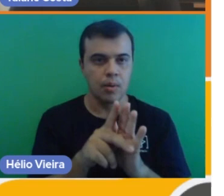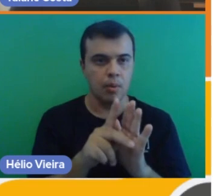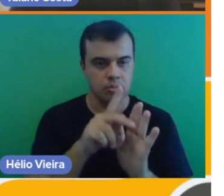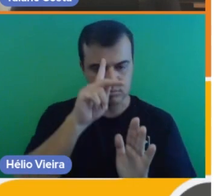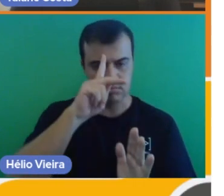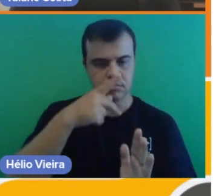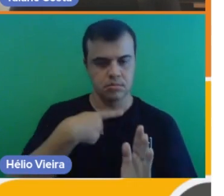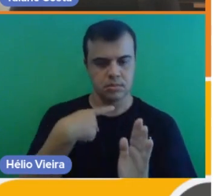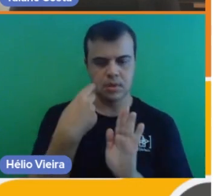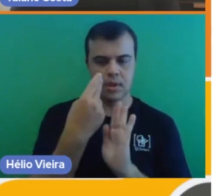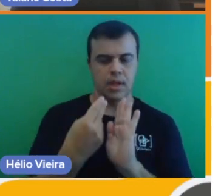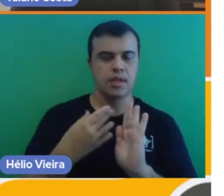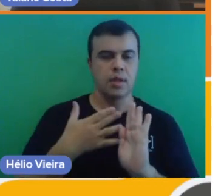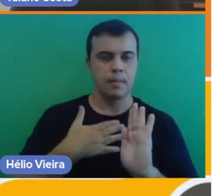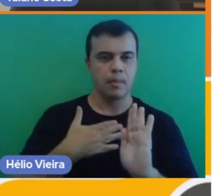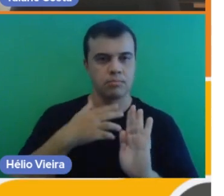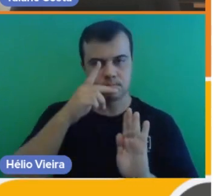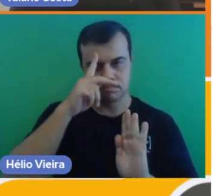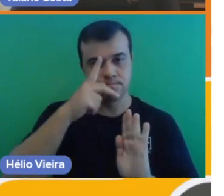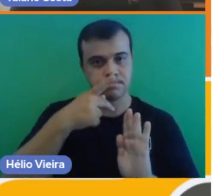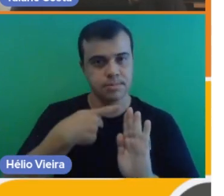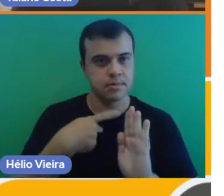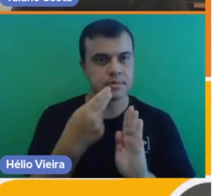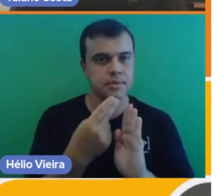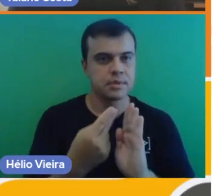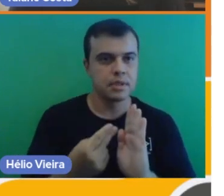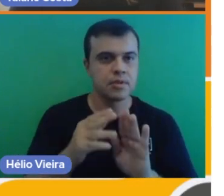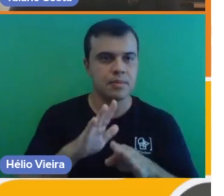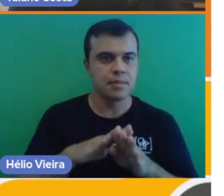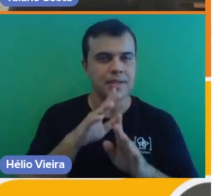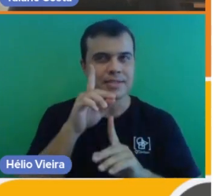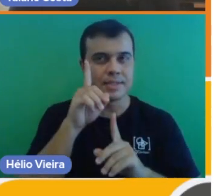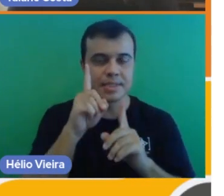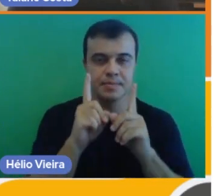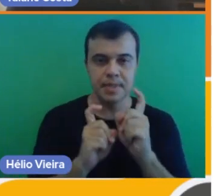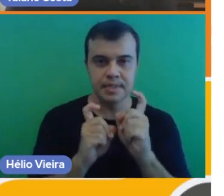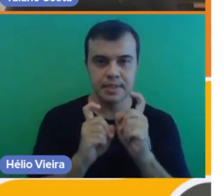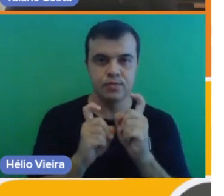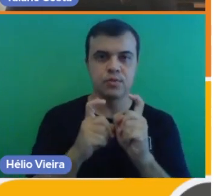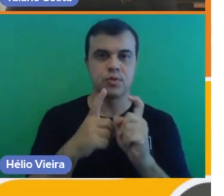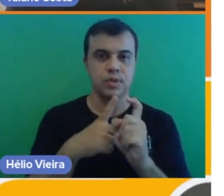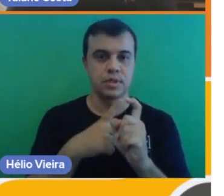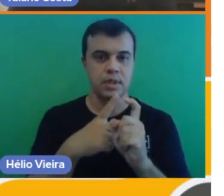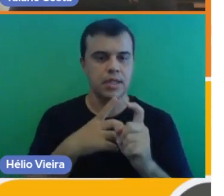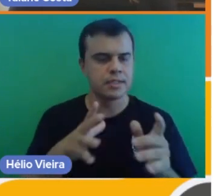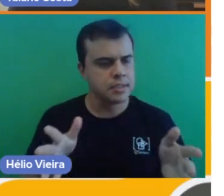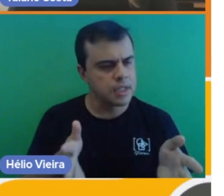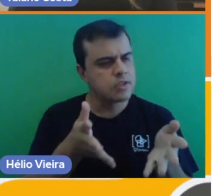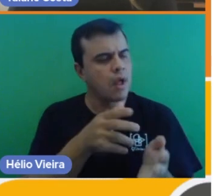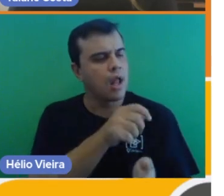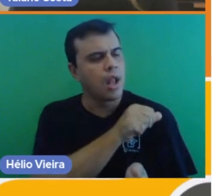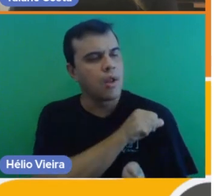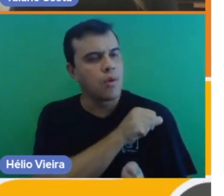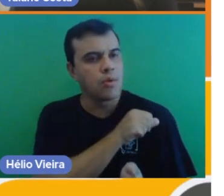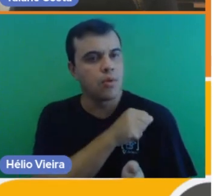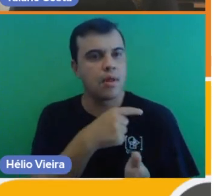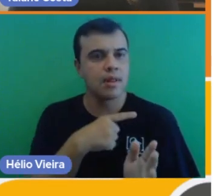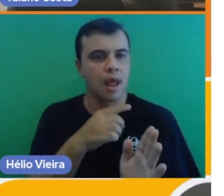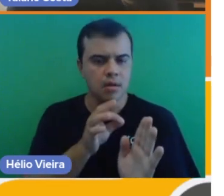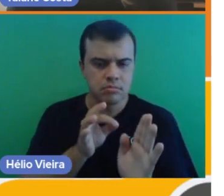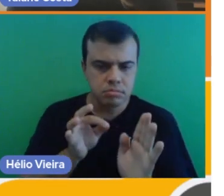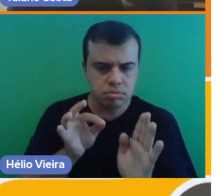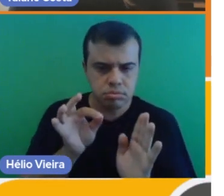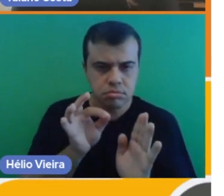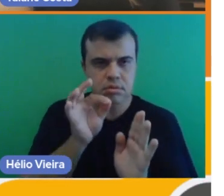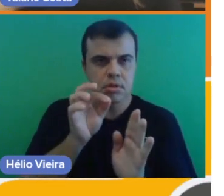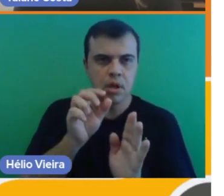né? Mas pensar um autorretrato mais expressivo, onde a gente vai incentivar o aluno a traçar linhas ou